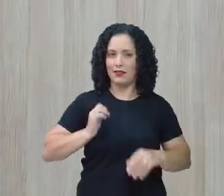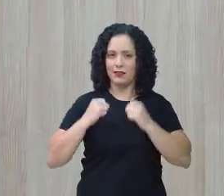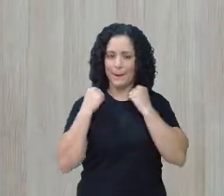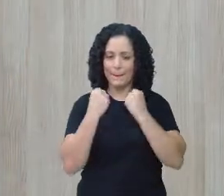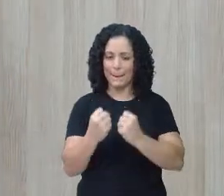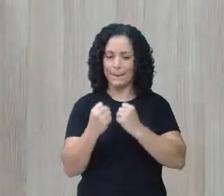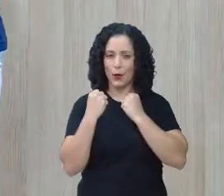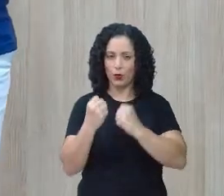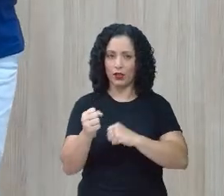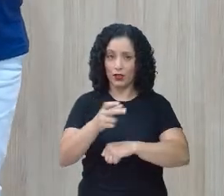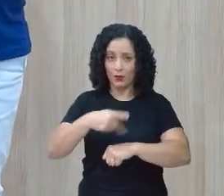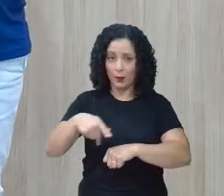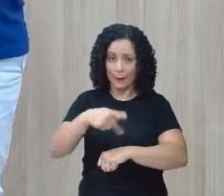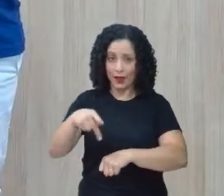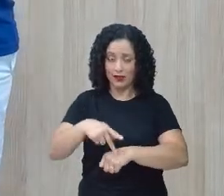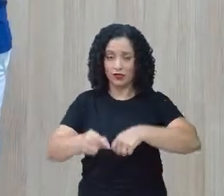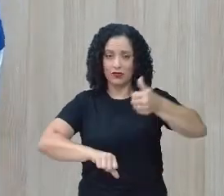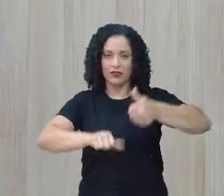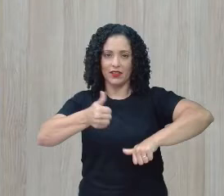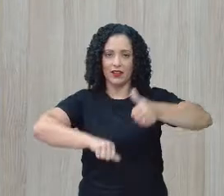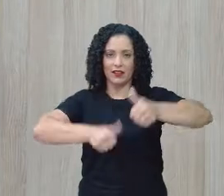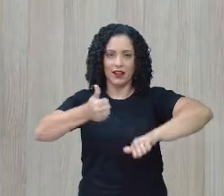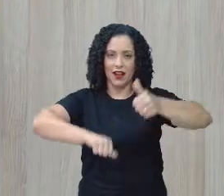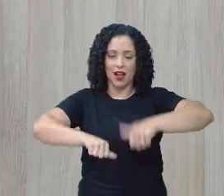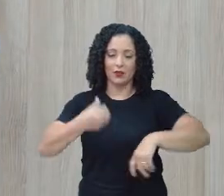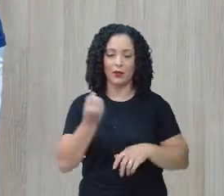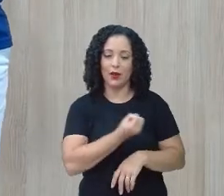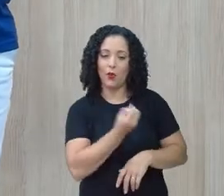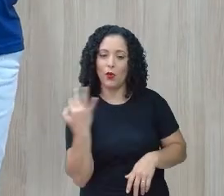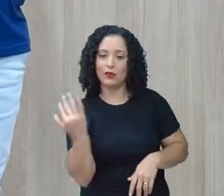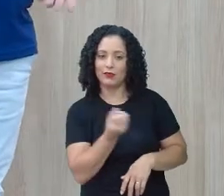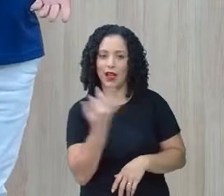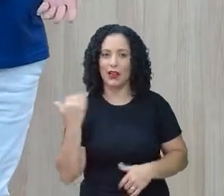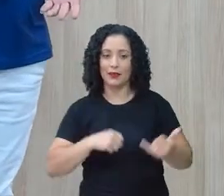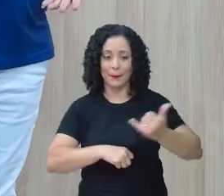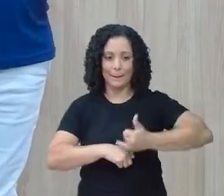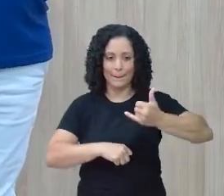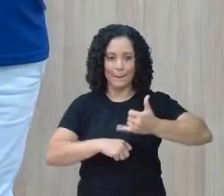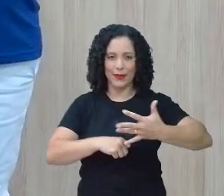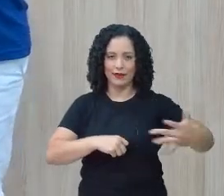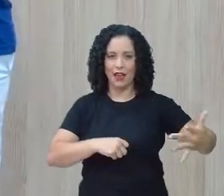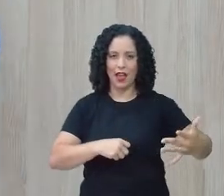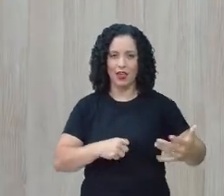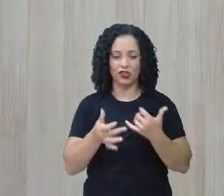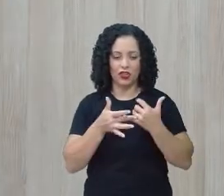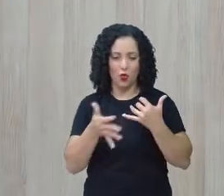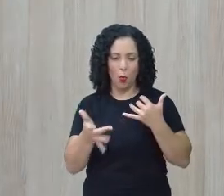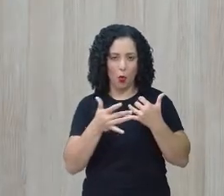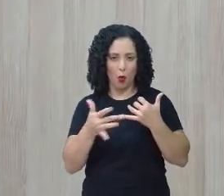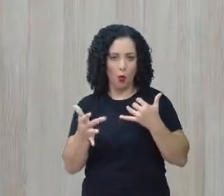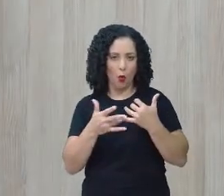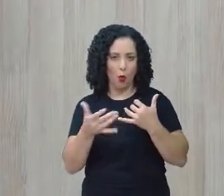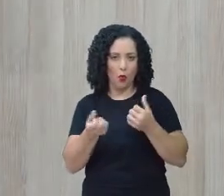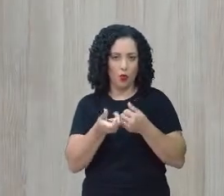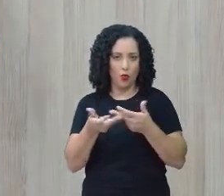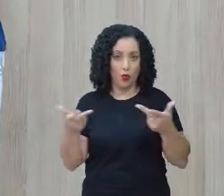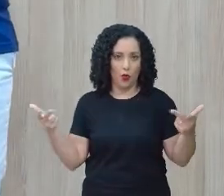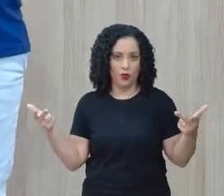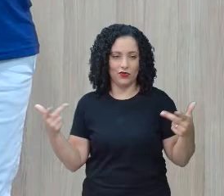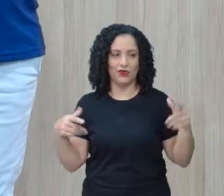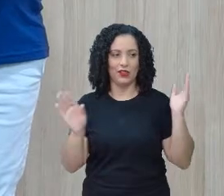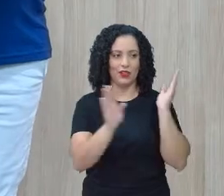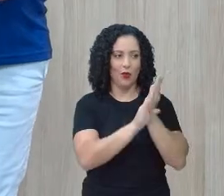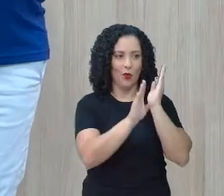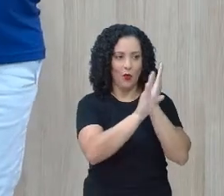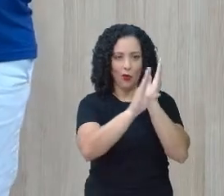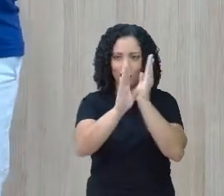país era medida naquele momento pela quantidade de metais nobres que ele possuísse em suas